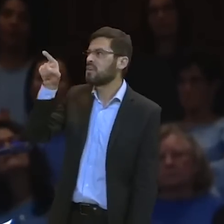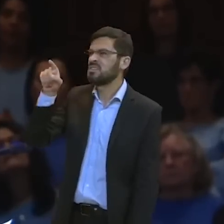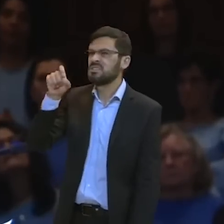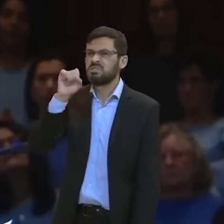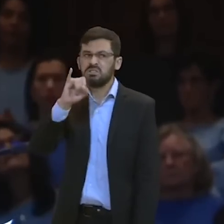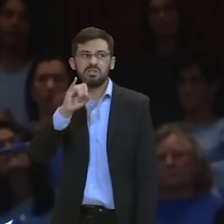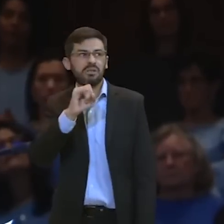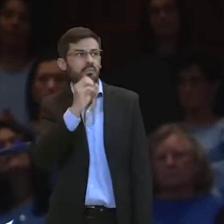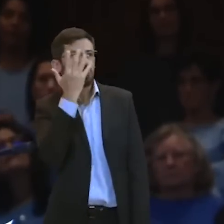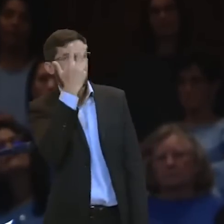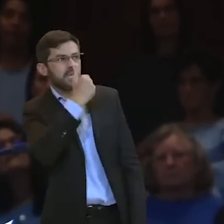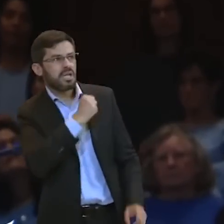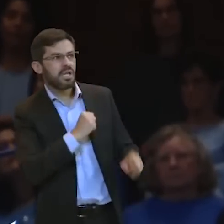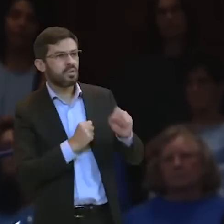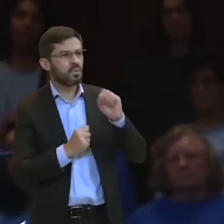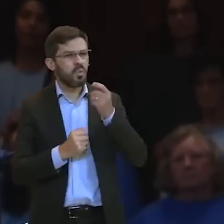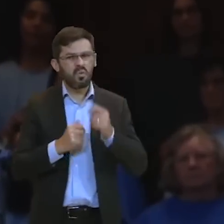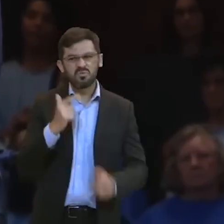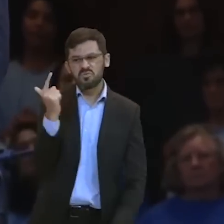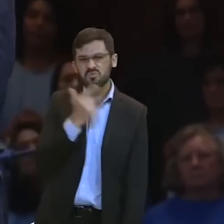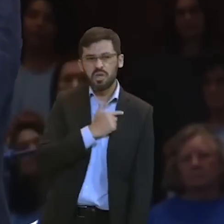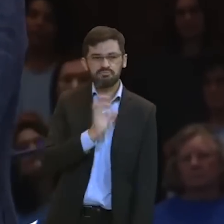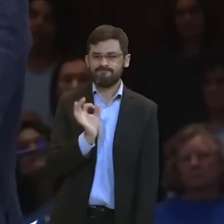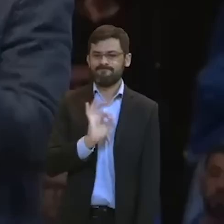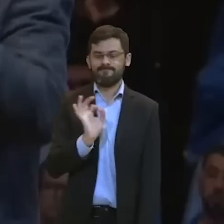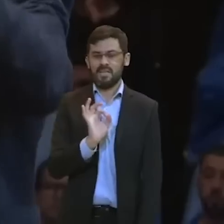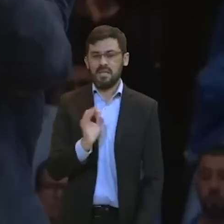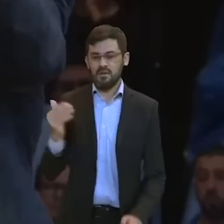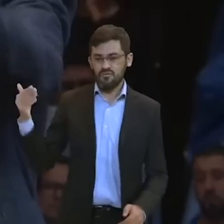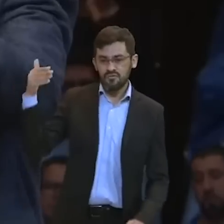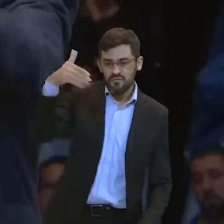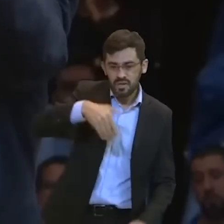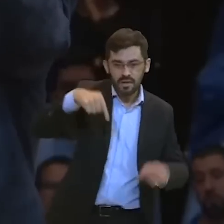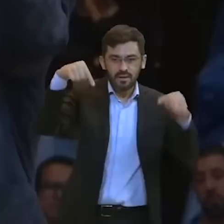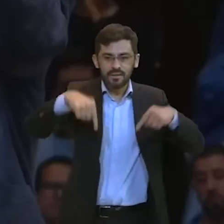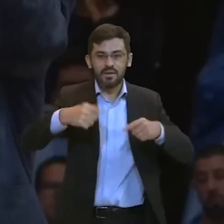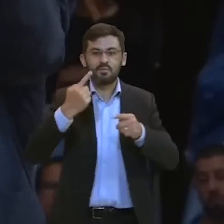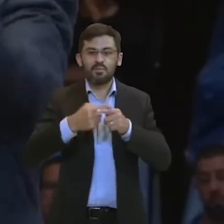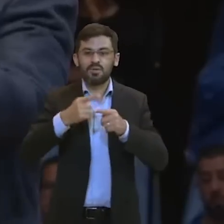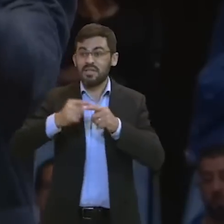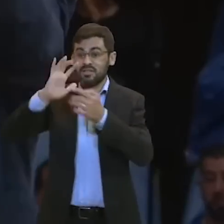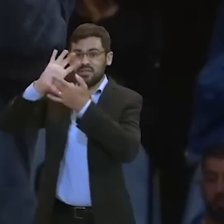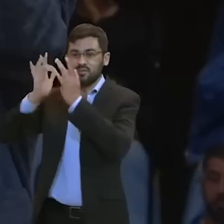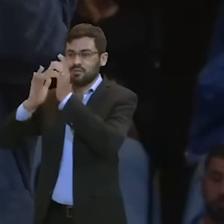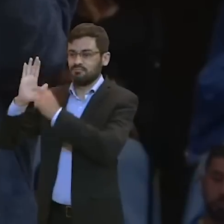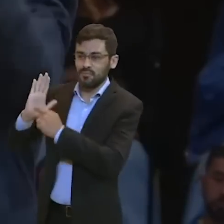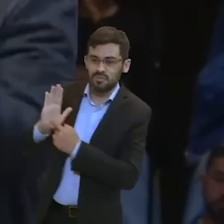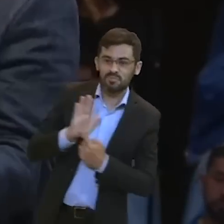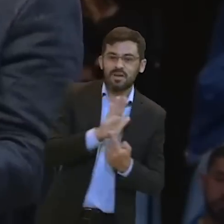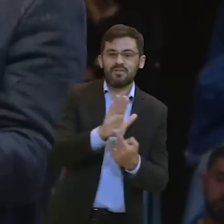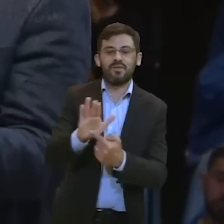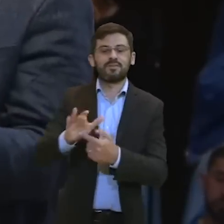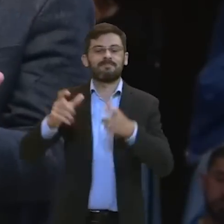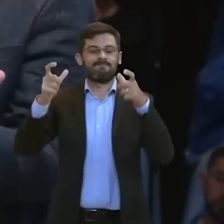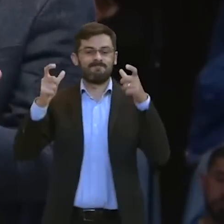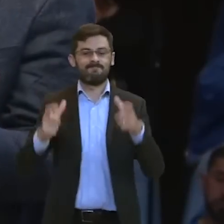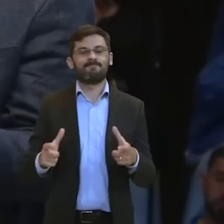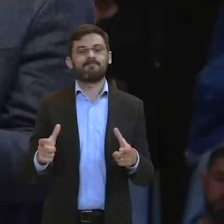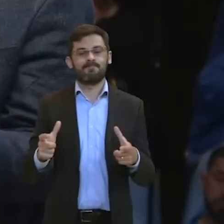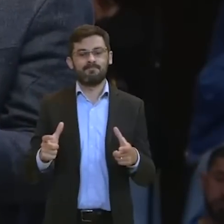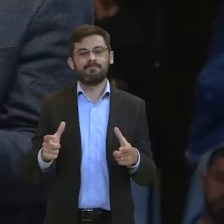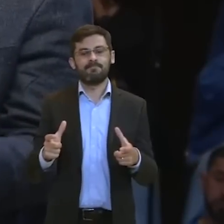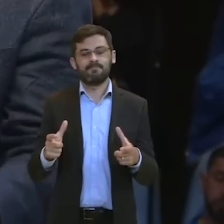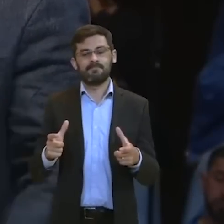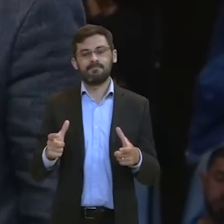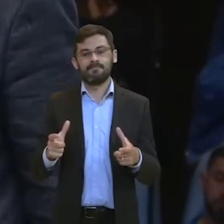feio. Eu estou aqui porque Jesus se manifesta nesse lugar.